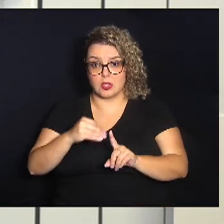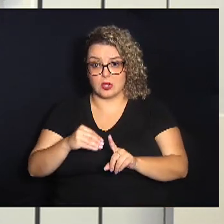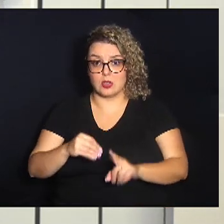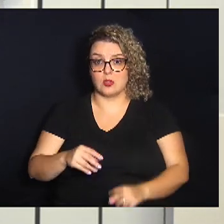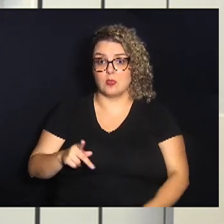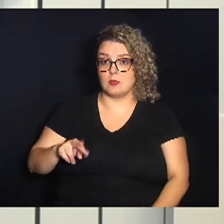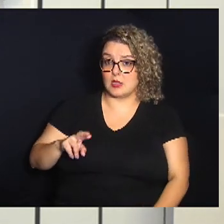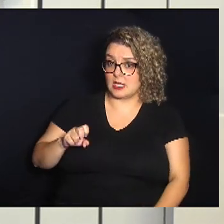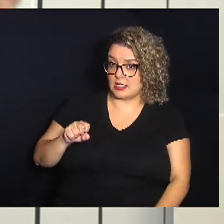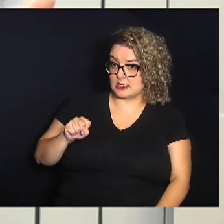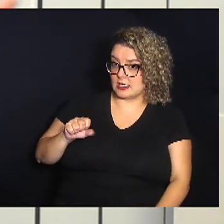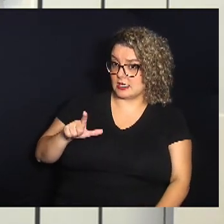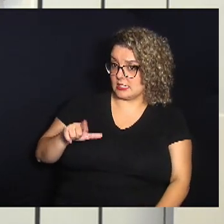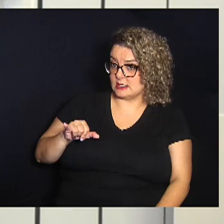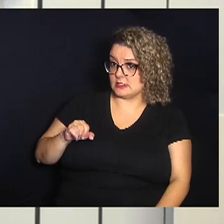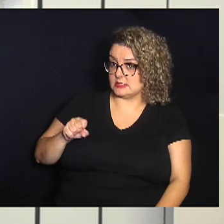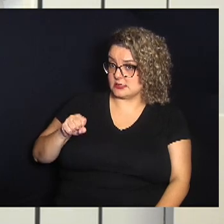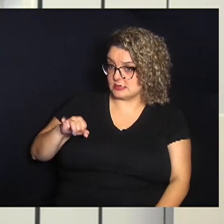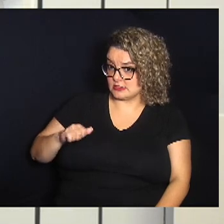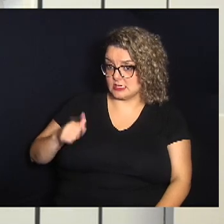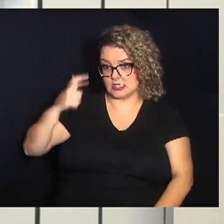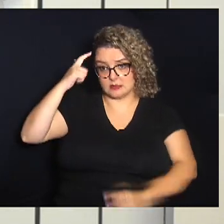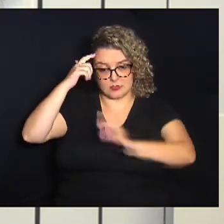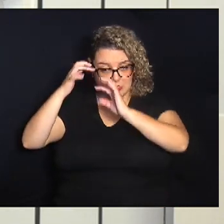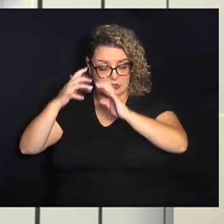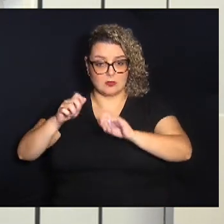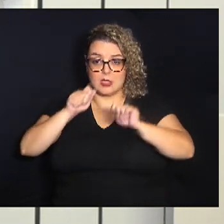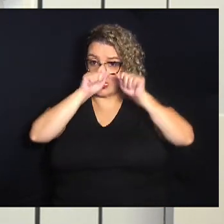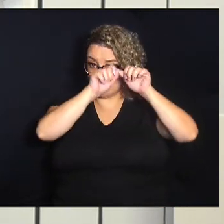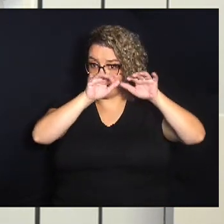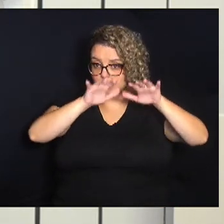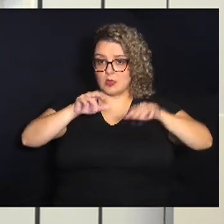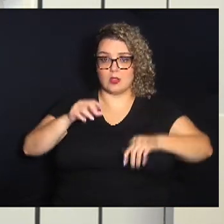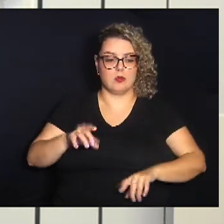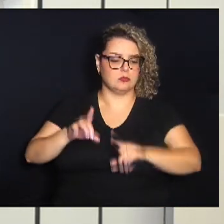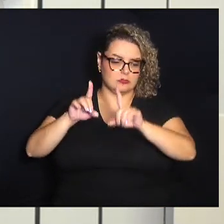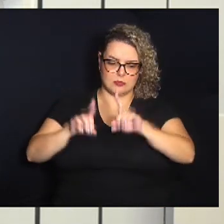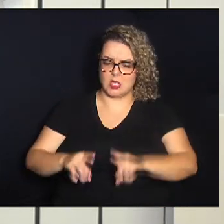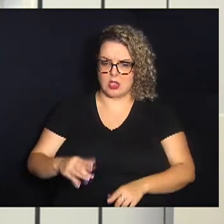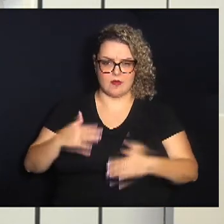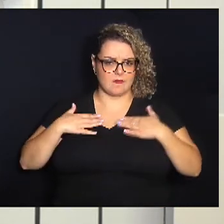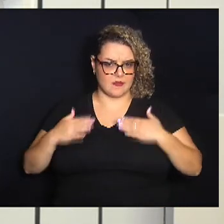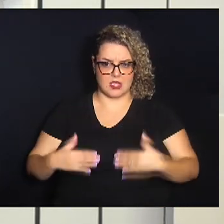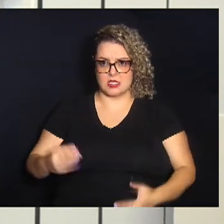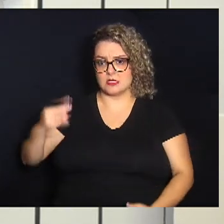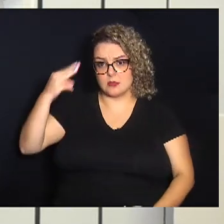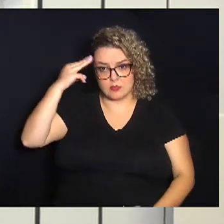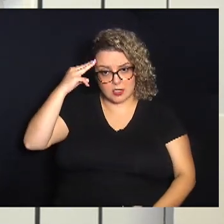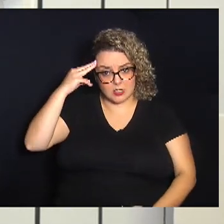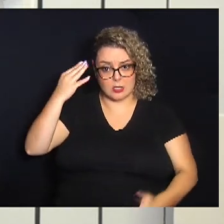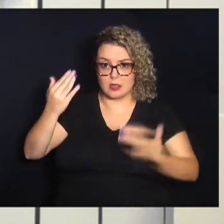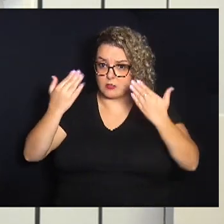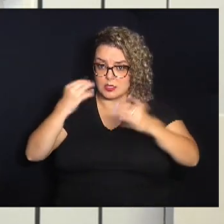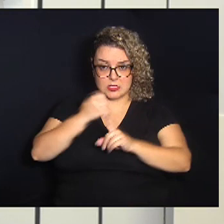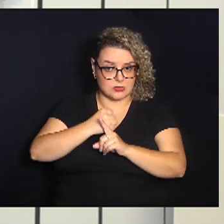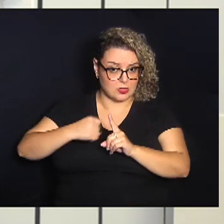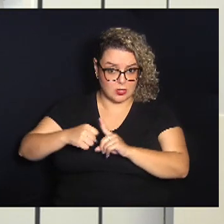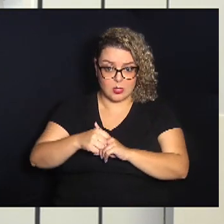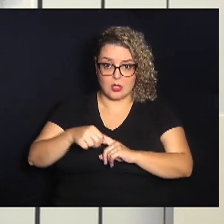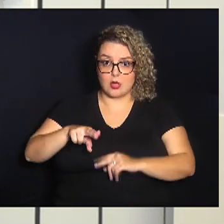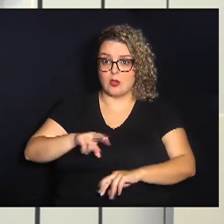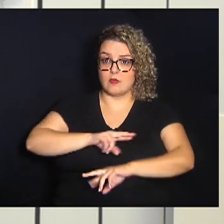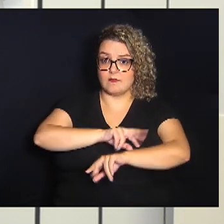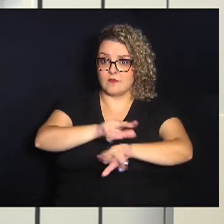paralisia cerebral, autismo ou deficiências física, mental, intelectual, psicossocial ou